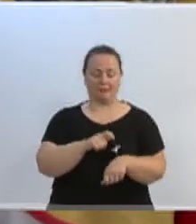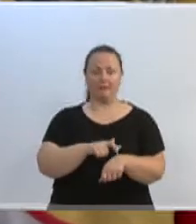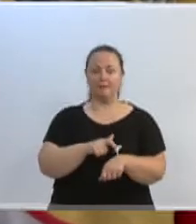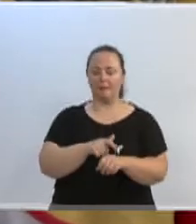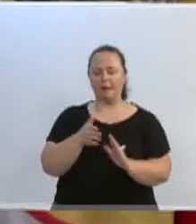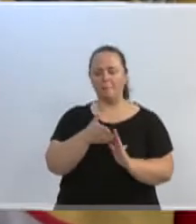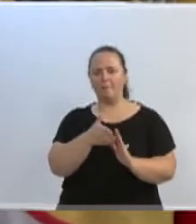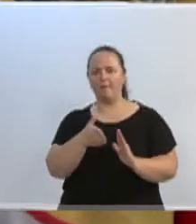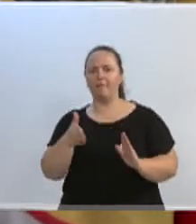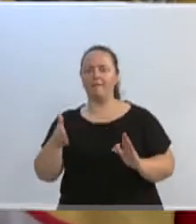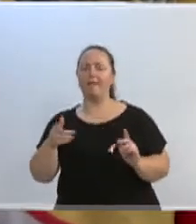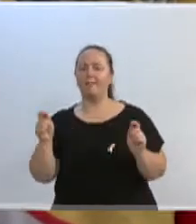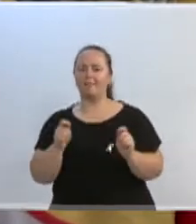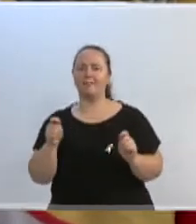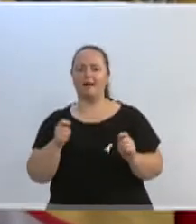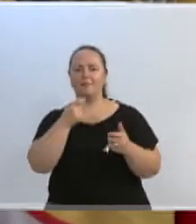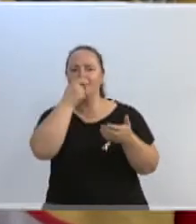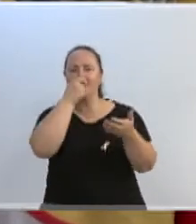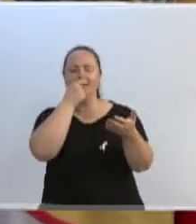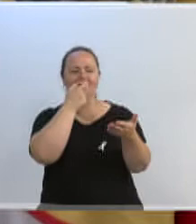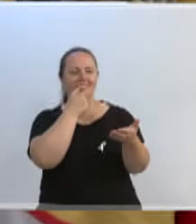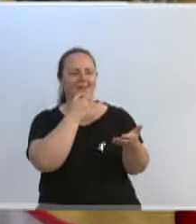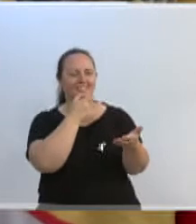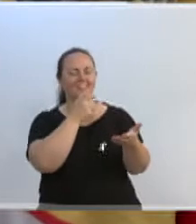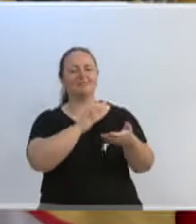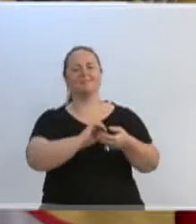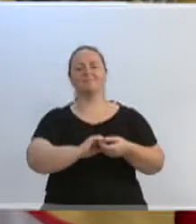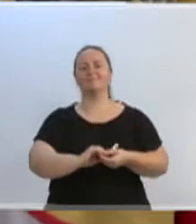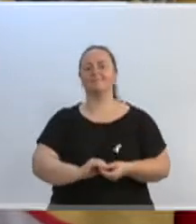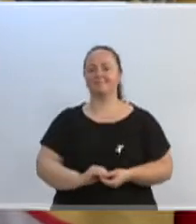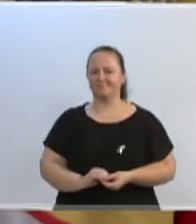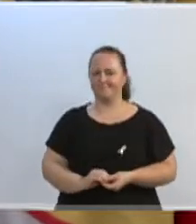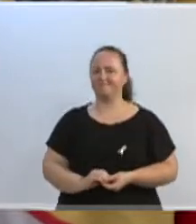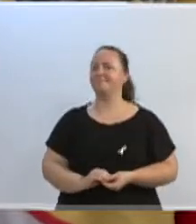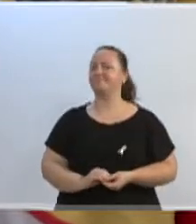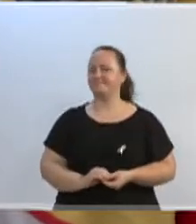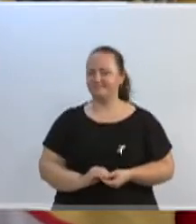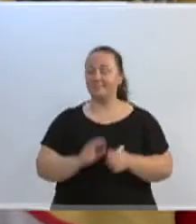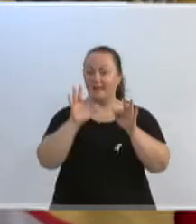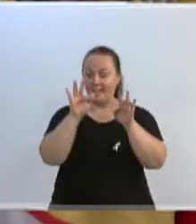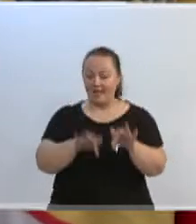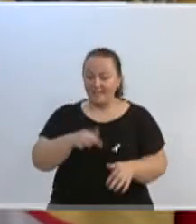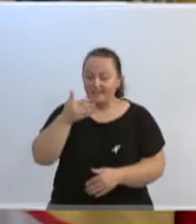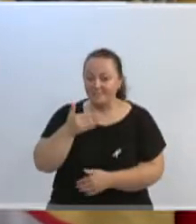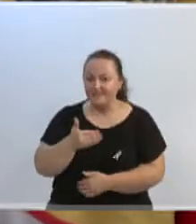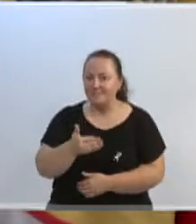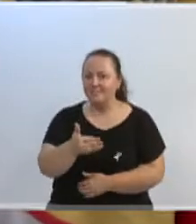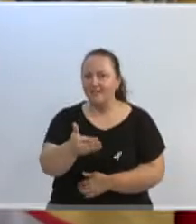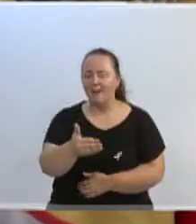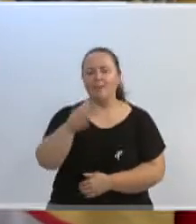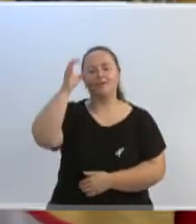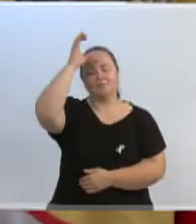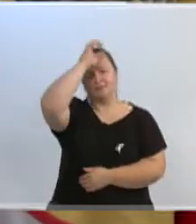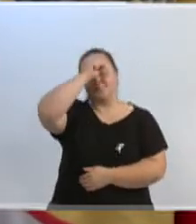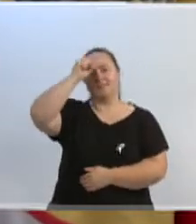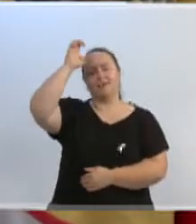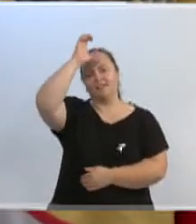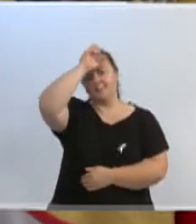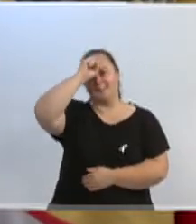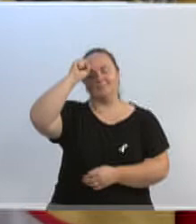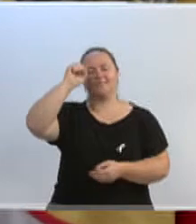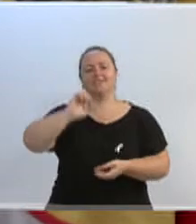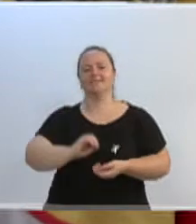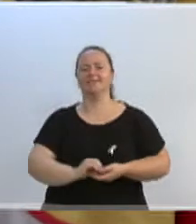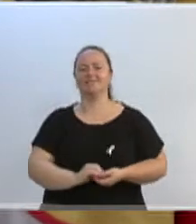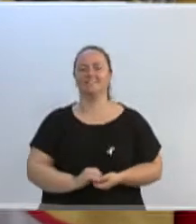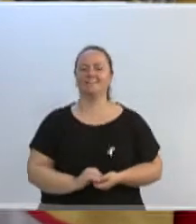né, vereador Gilson, vereador Becker? Com certeza, no final dessa caminhada, a gente vai ter aprendido muito mais.